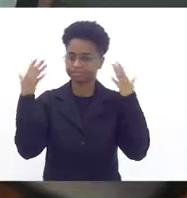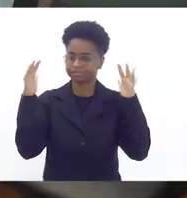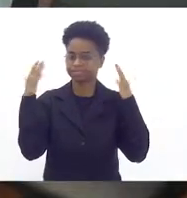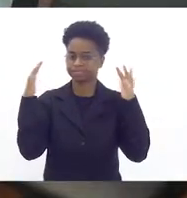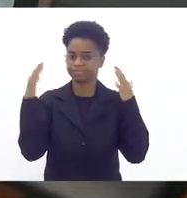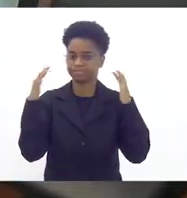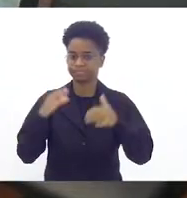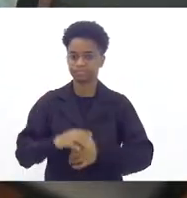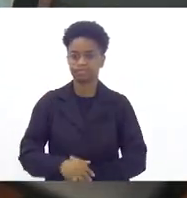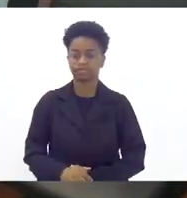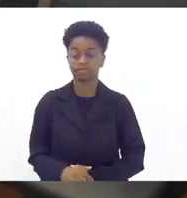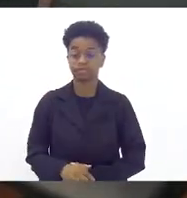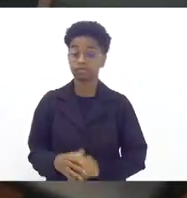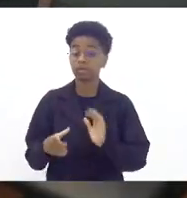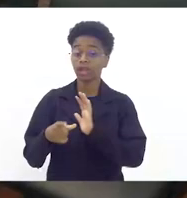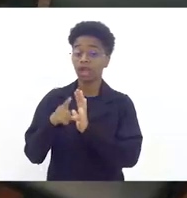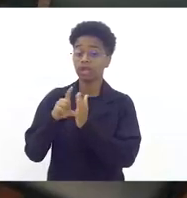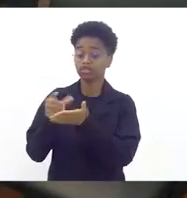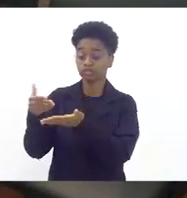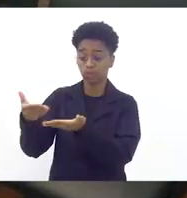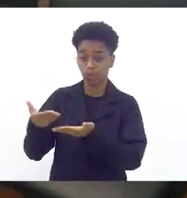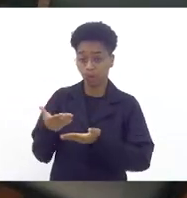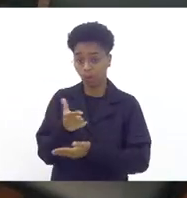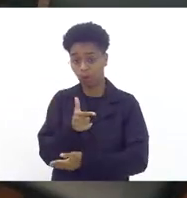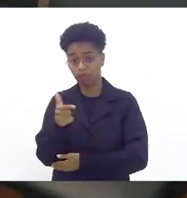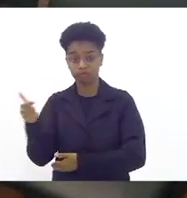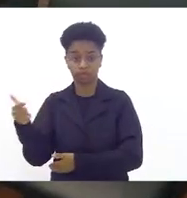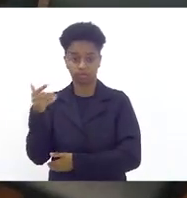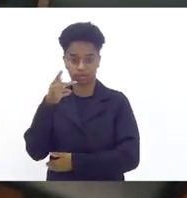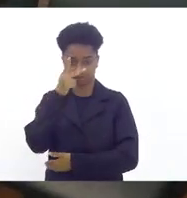Antes de chamar o próximo, eu também queria fazer